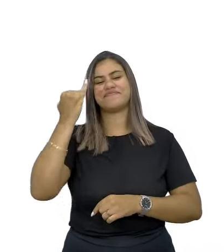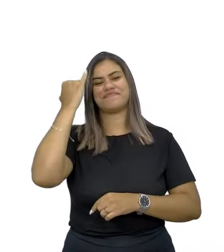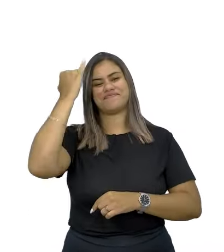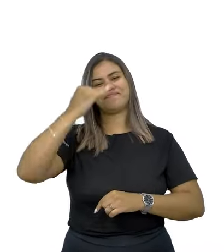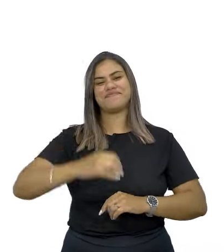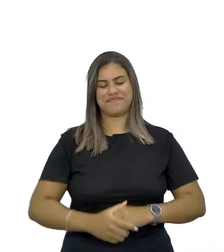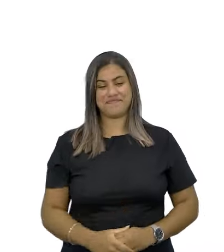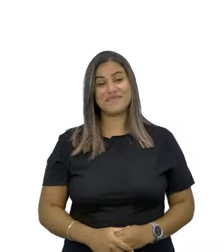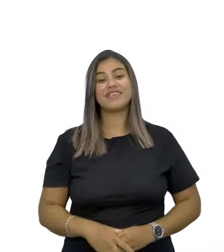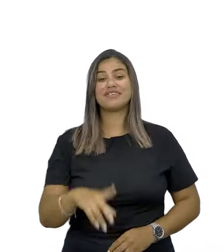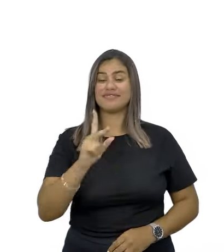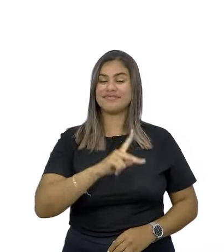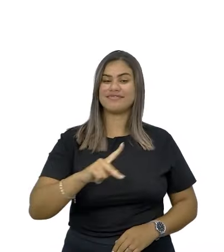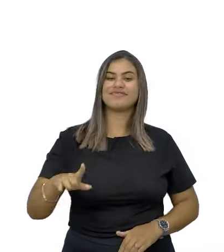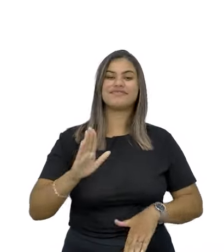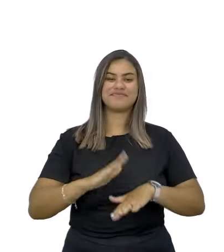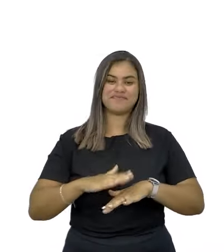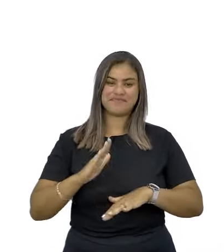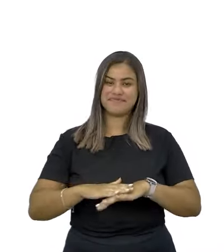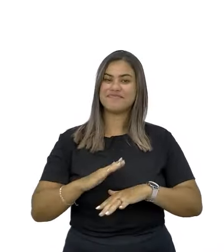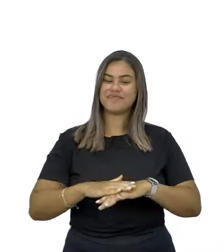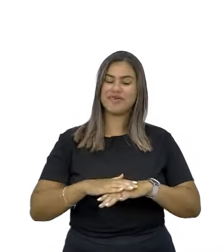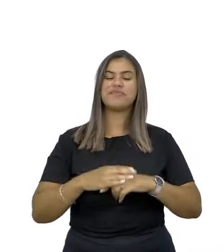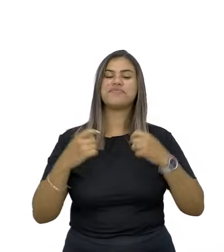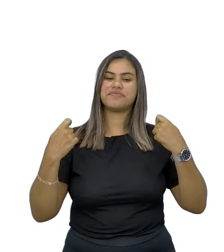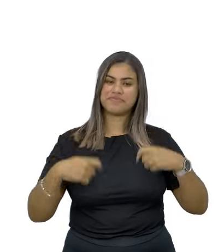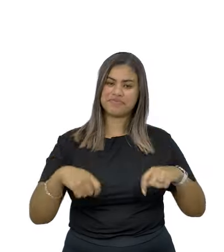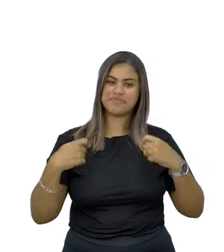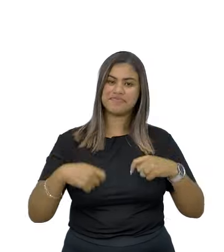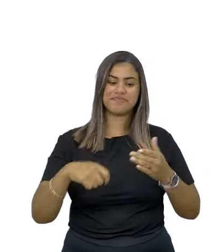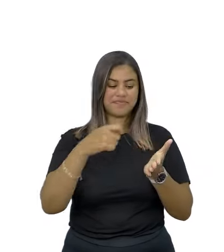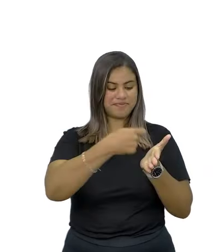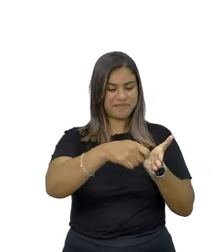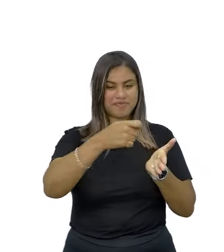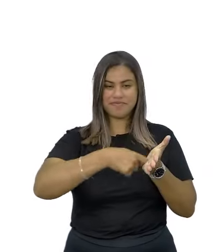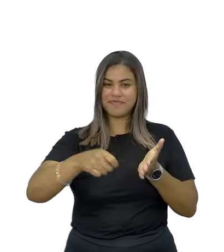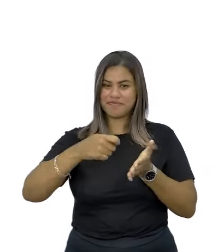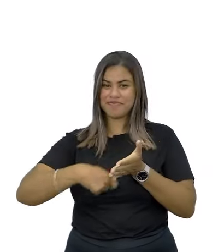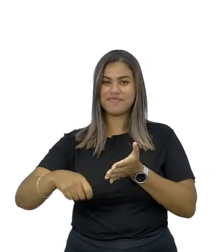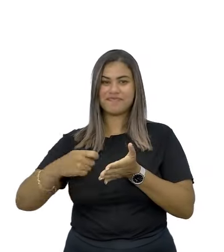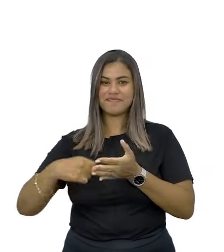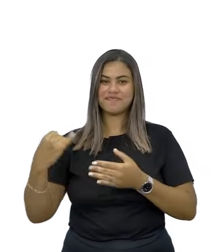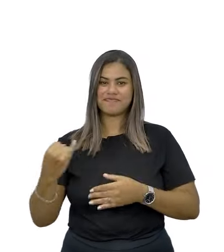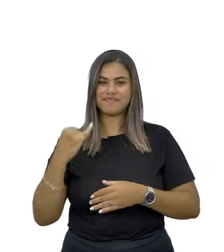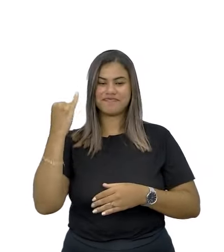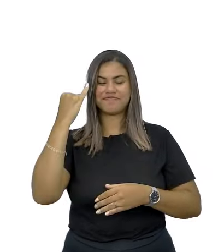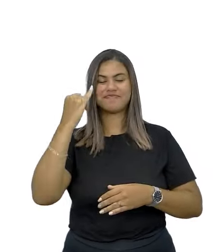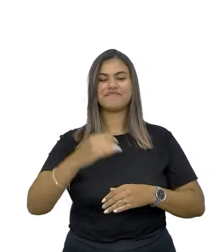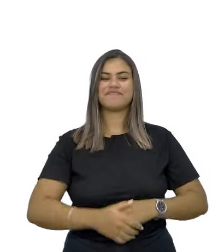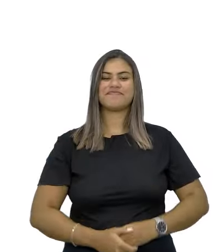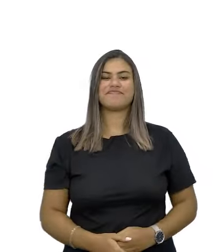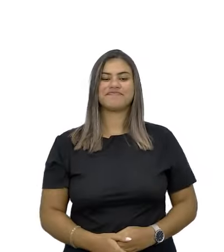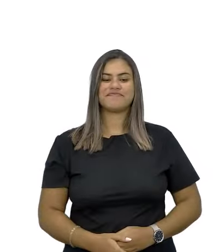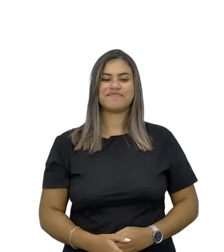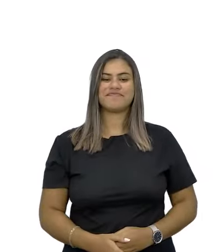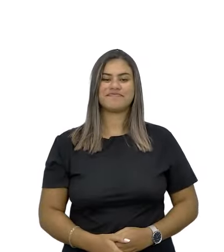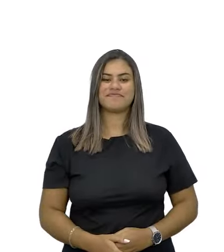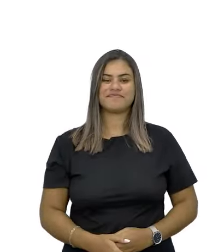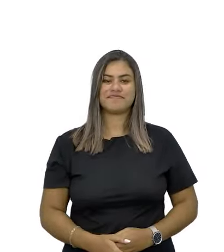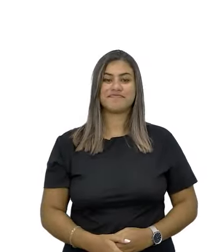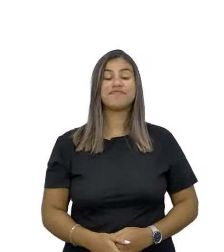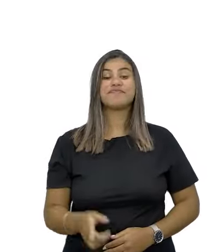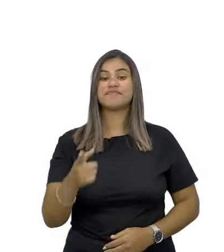Os professores devem fazer o registro das respostas desses alunos também, para a